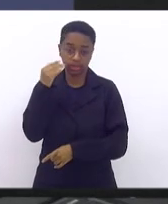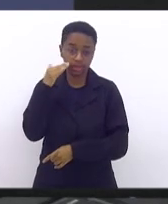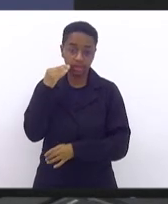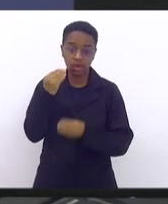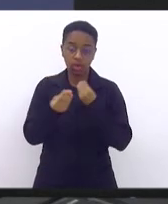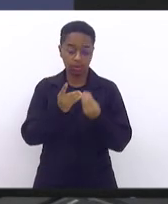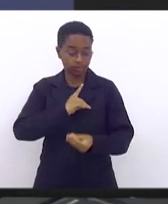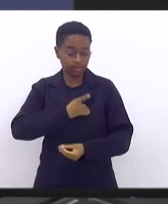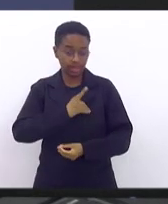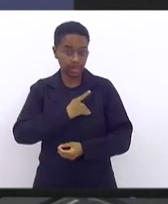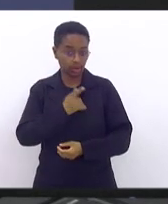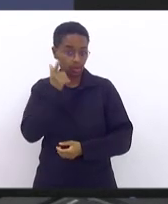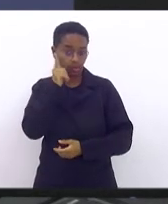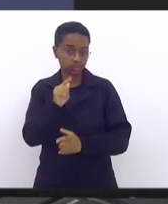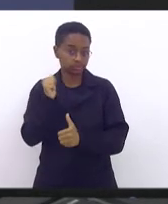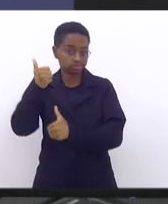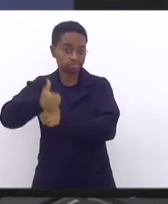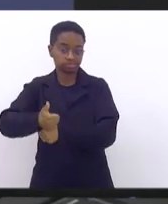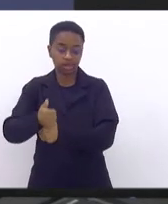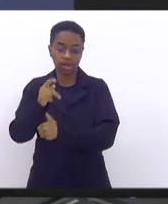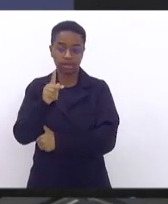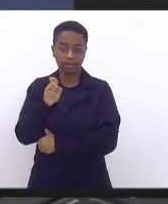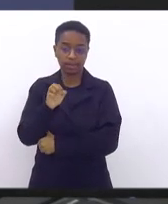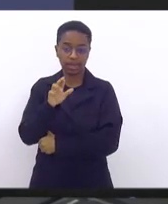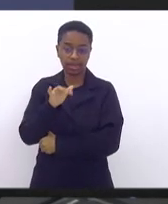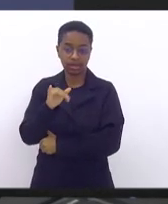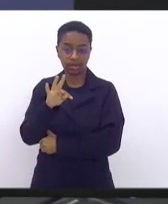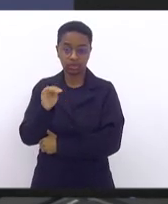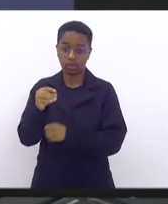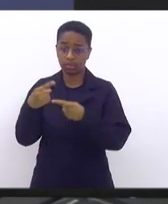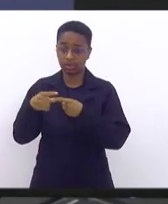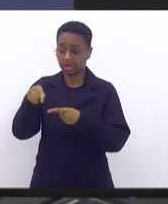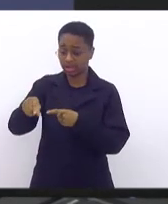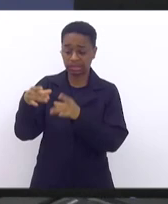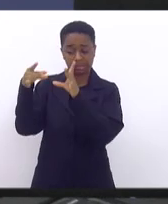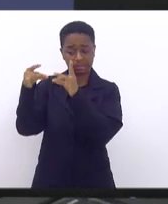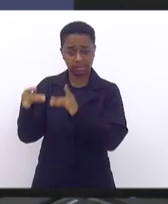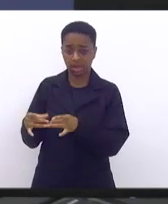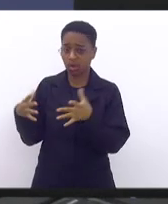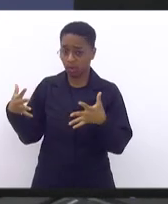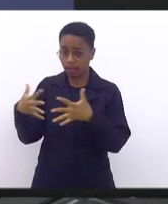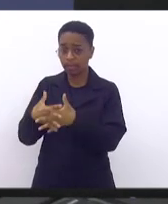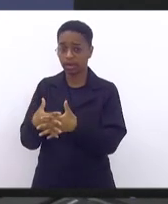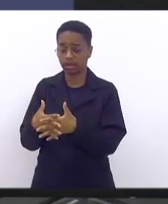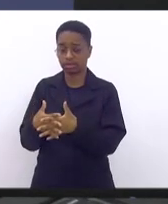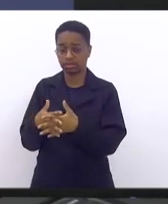delegado pode administrar a perícia, que é muito complexa, que tem